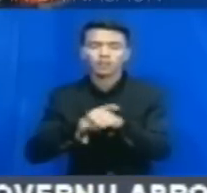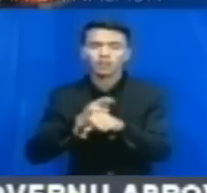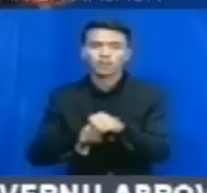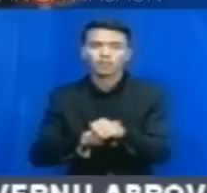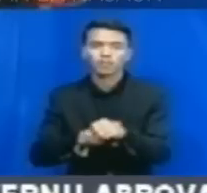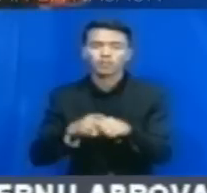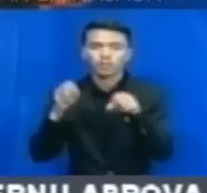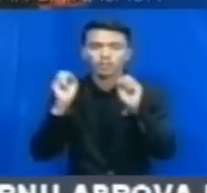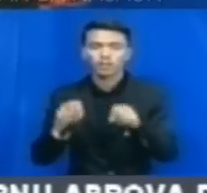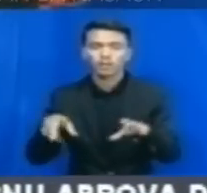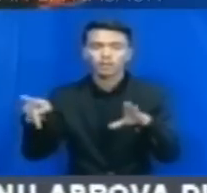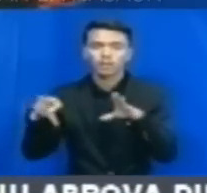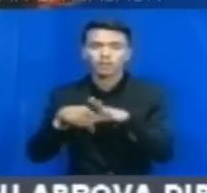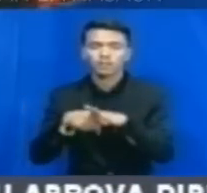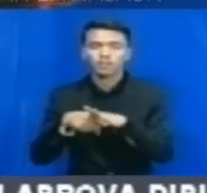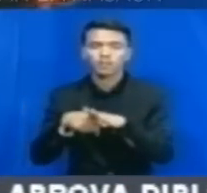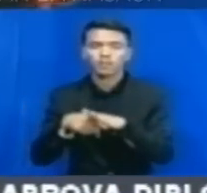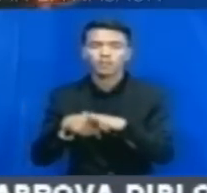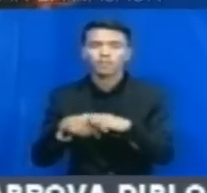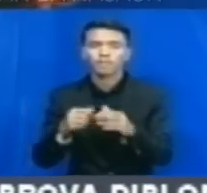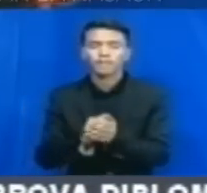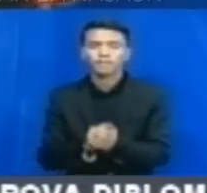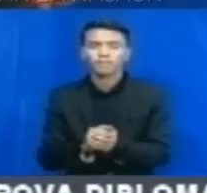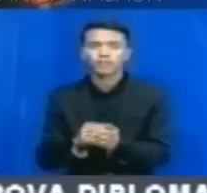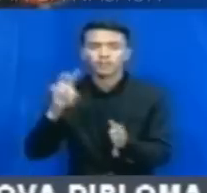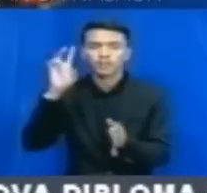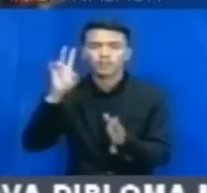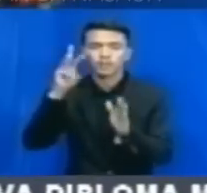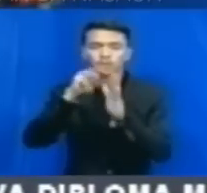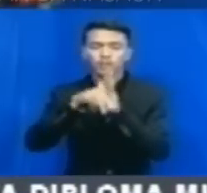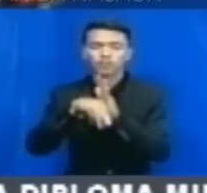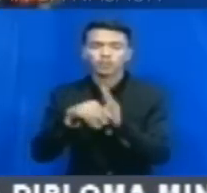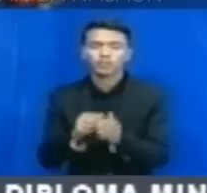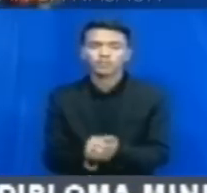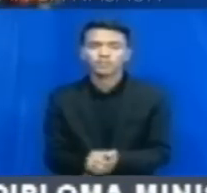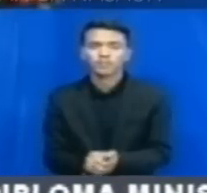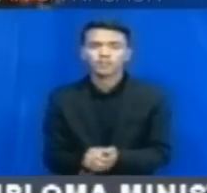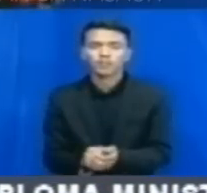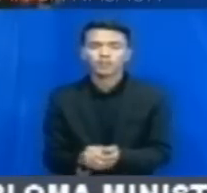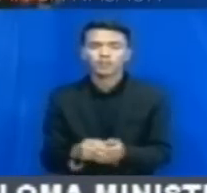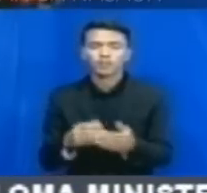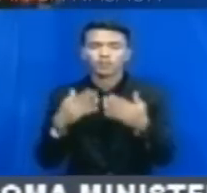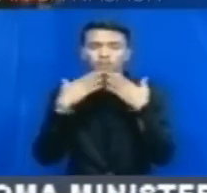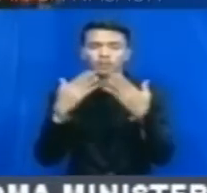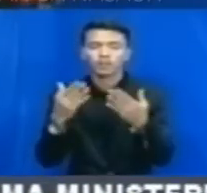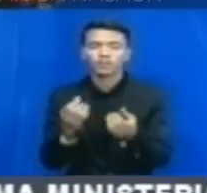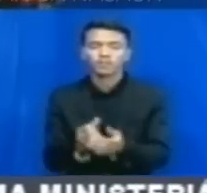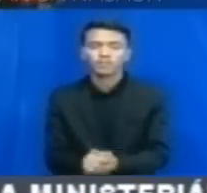neve disponibilidade mais preenciona a 6-7 minutos. E dala e datang, hau ato, obrigado,